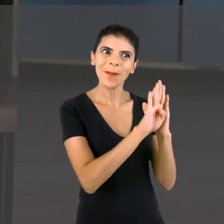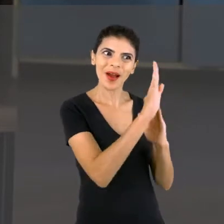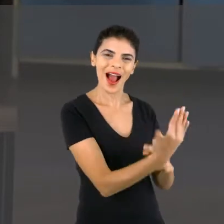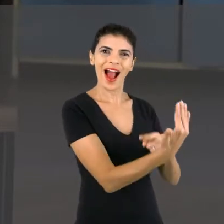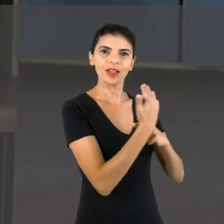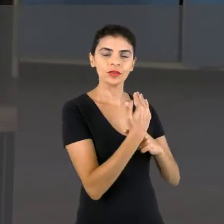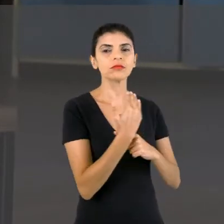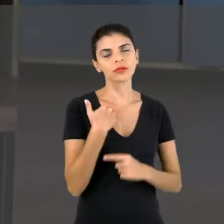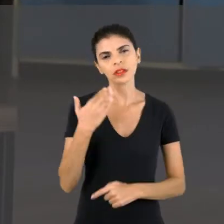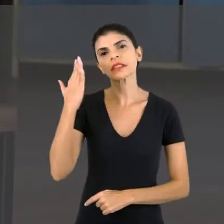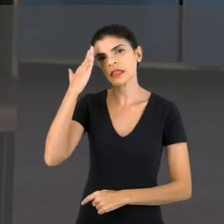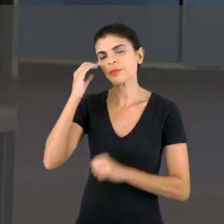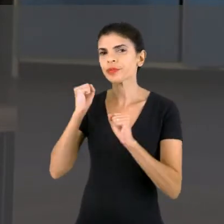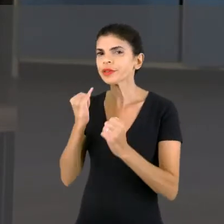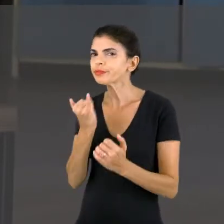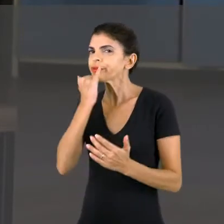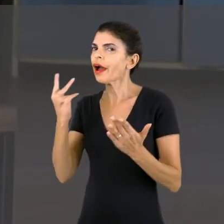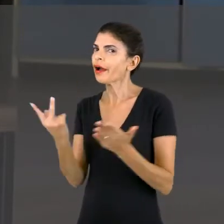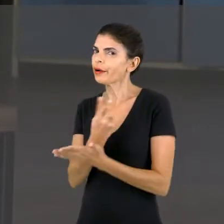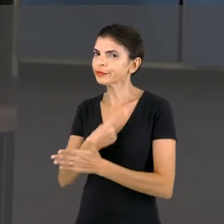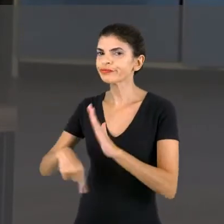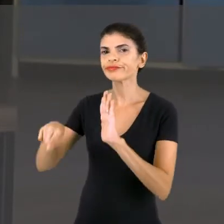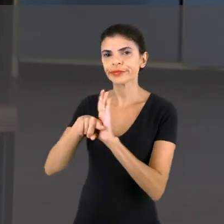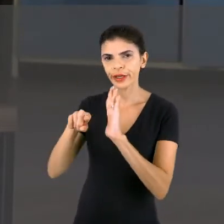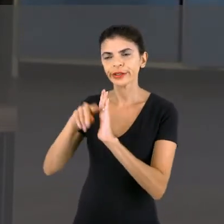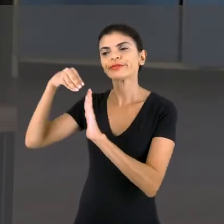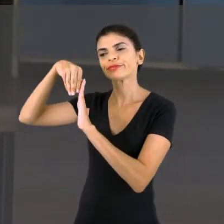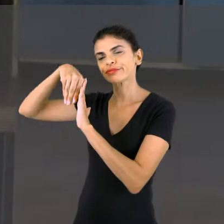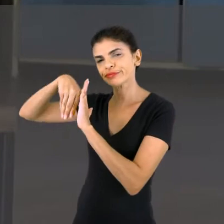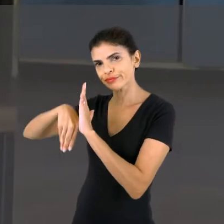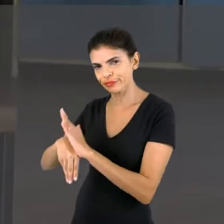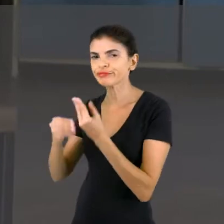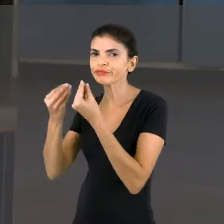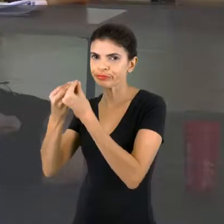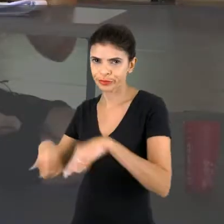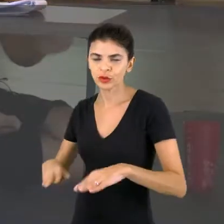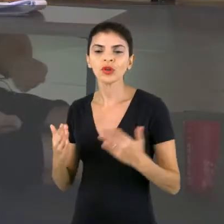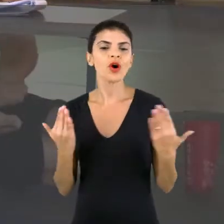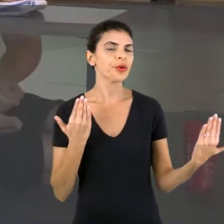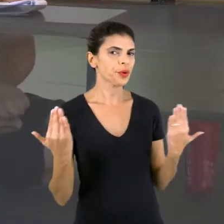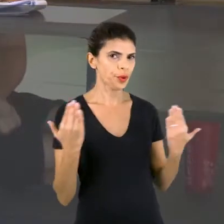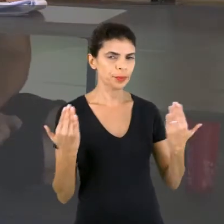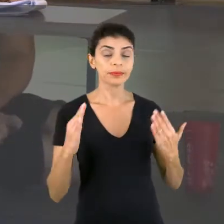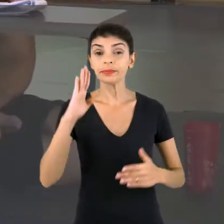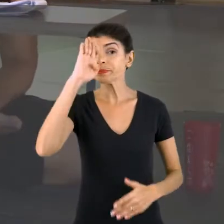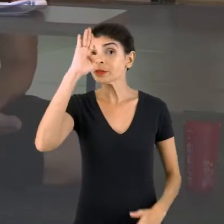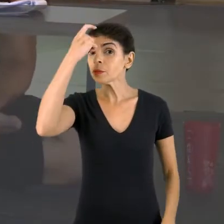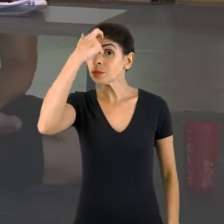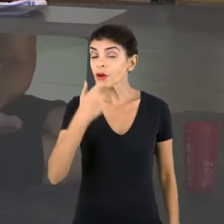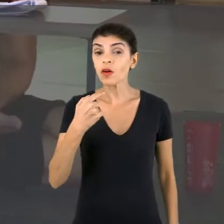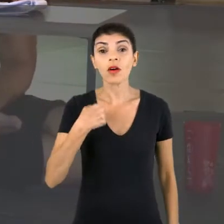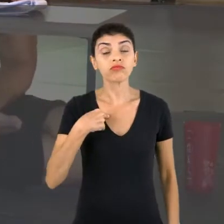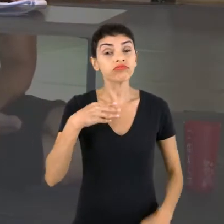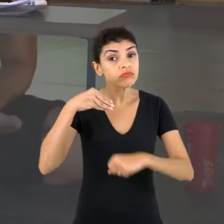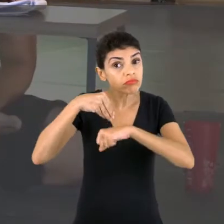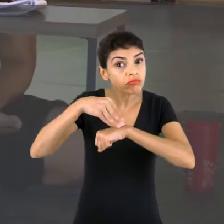me proporcionando, eu preciso também estar junto nos riscos, nos ônus. Isso é muito importante, principalmente